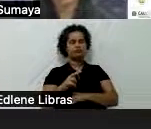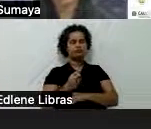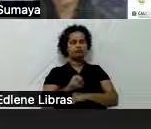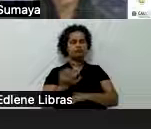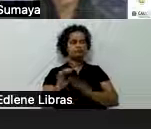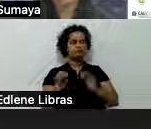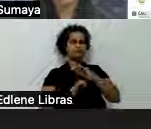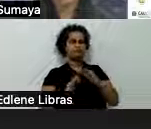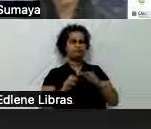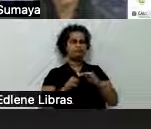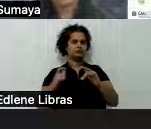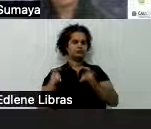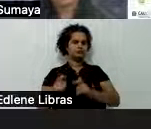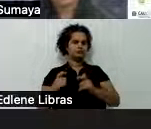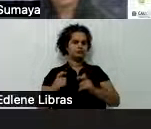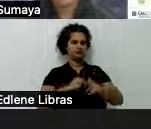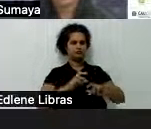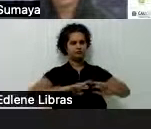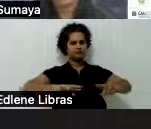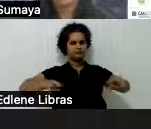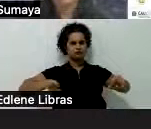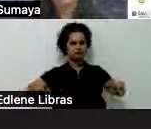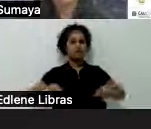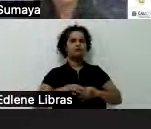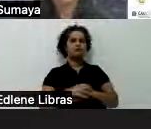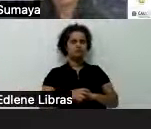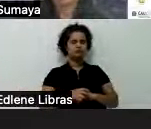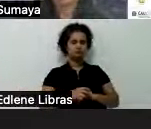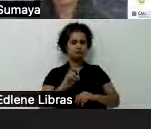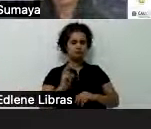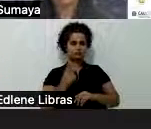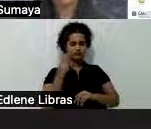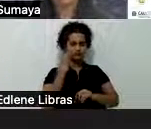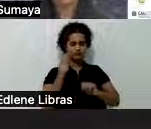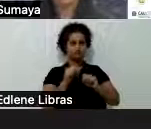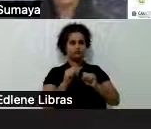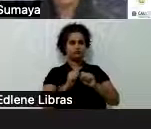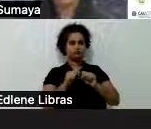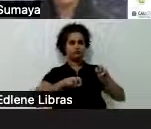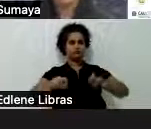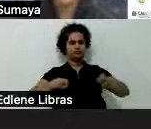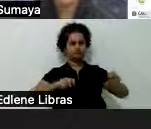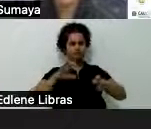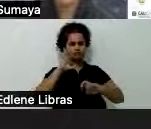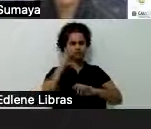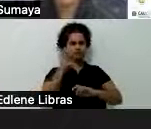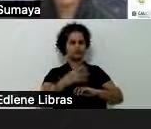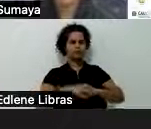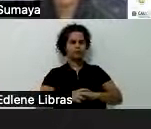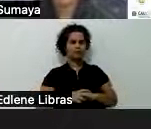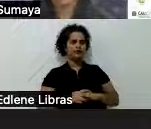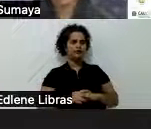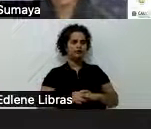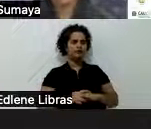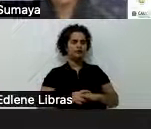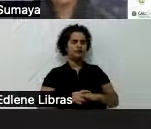e setores bem diversificado. Foram feitas 2 intervenções, a primeira delas no entorno do Centro Cultural Dragão